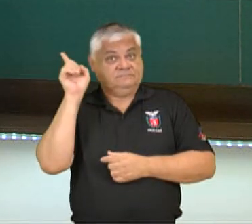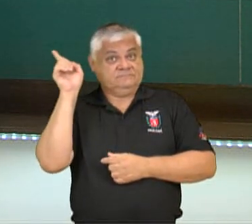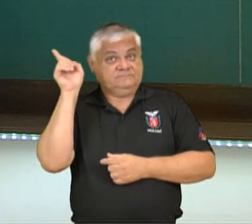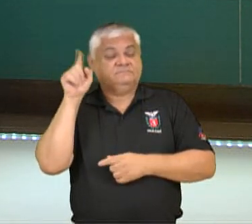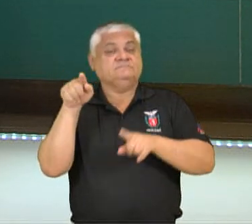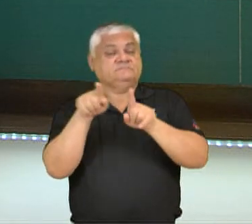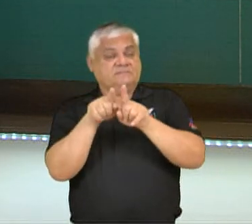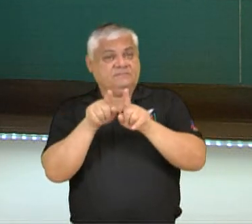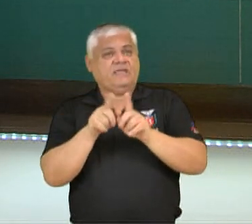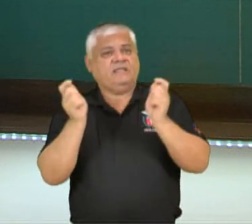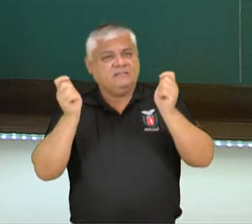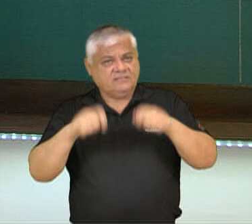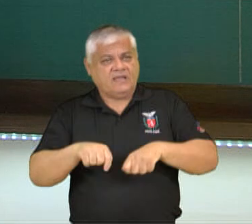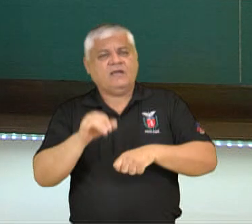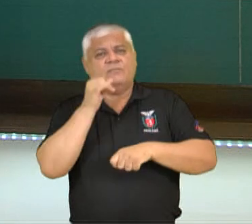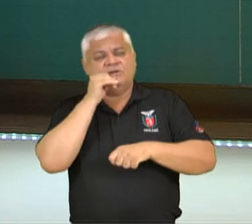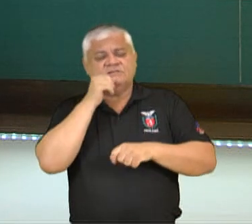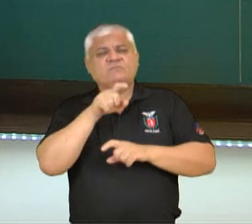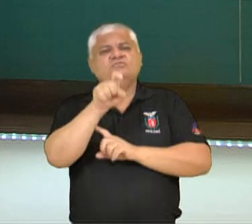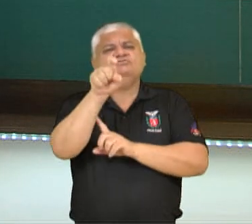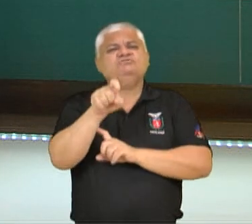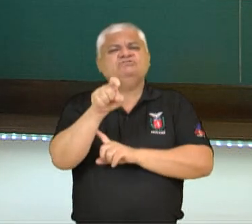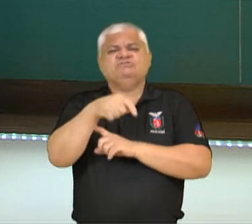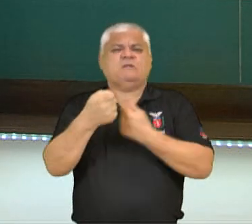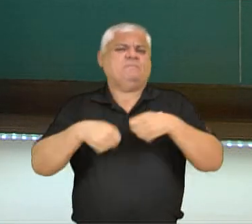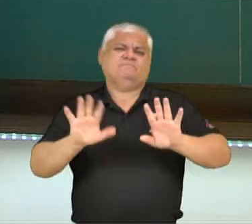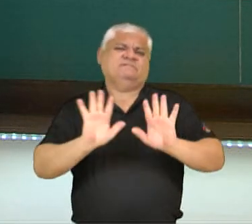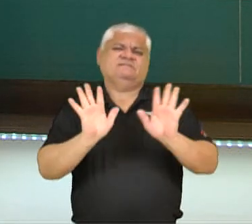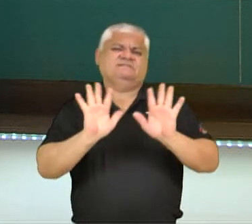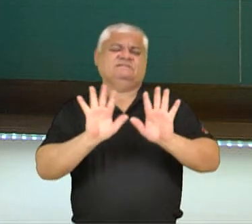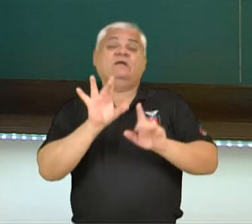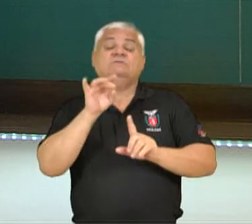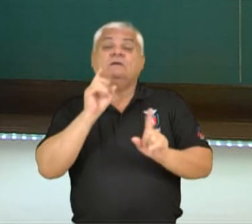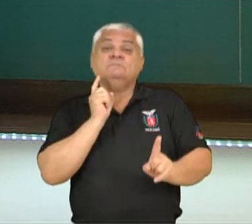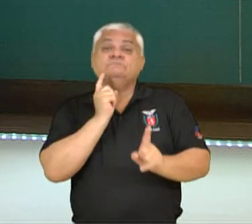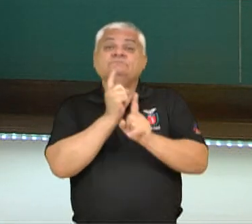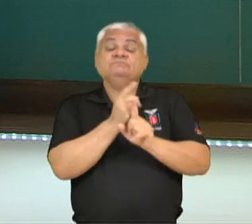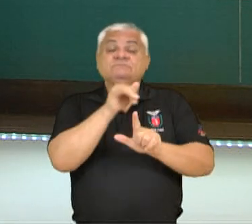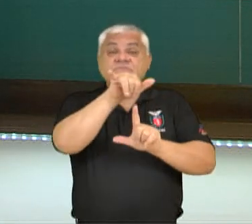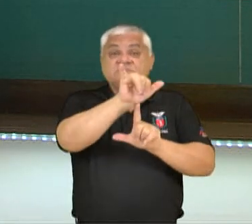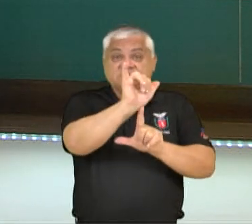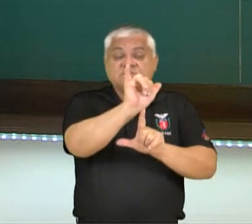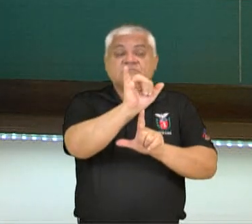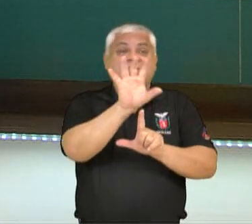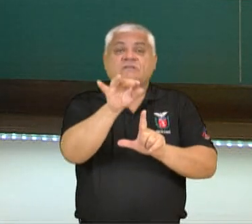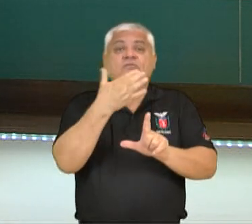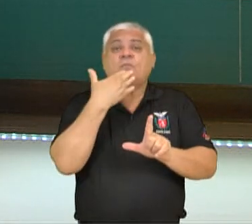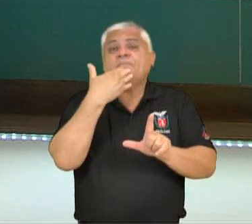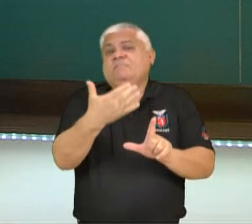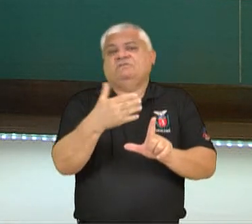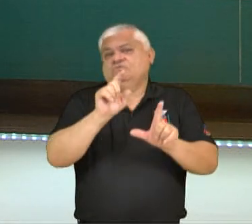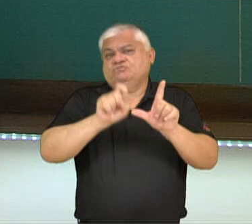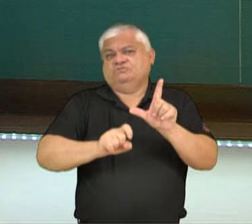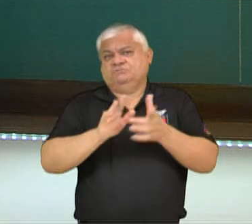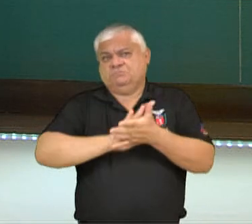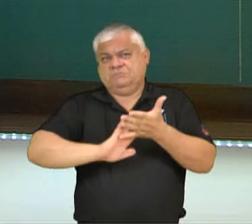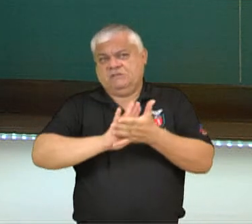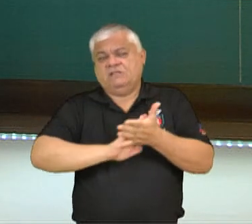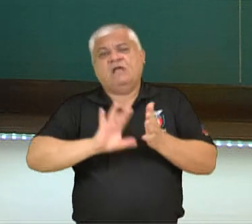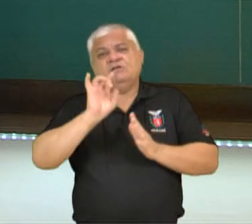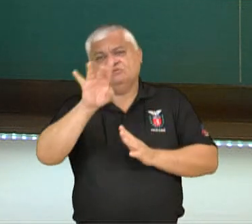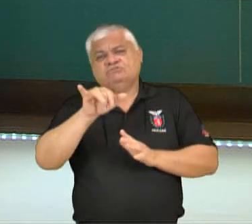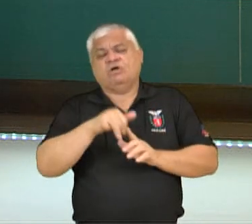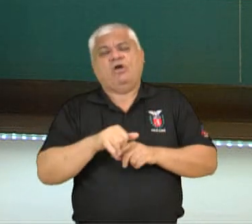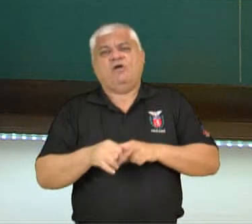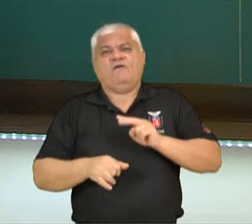né, se eu quiser, determinar o valor do x, né, mas não é o caso, né, aqui no exercício não tinha a proposta de calcular o x, apenas o